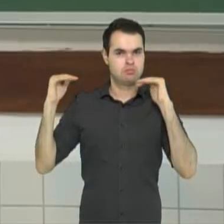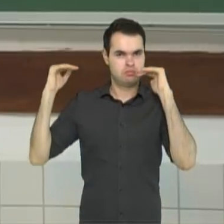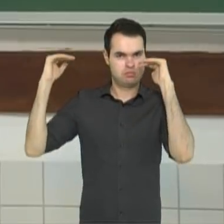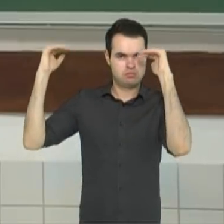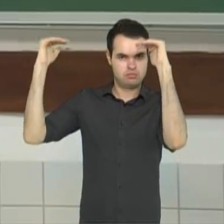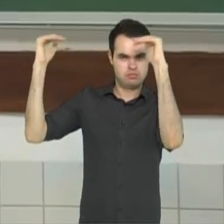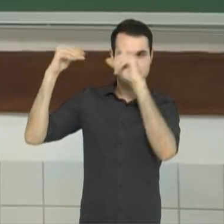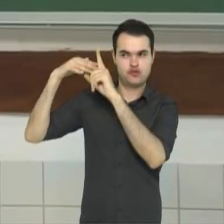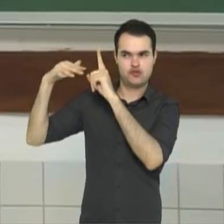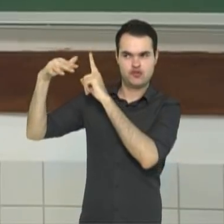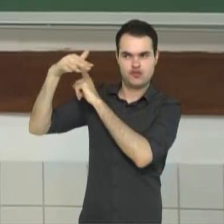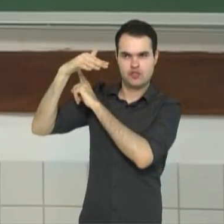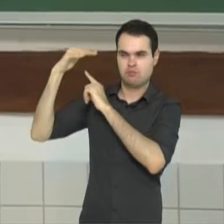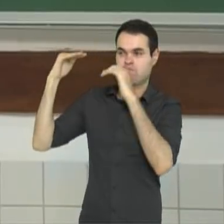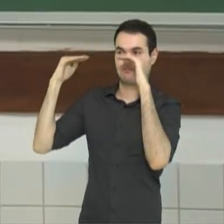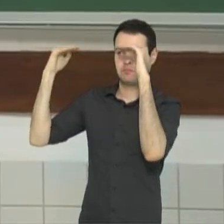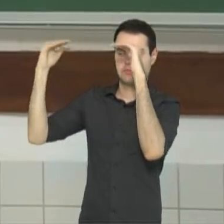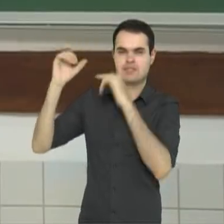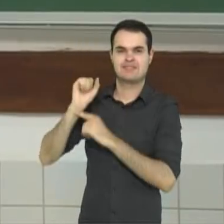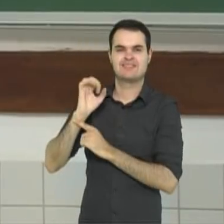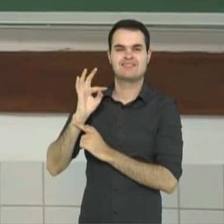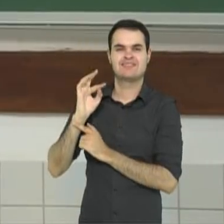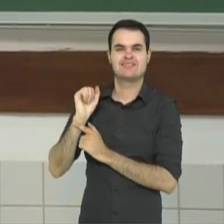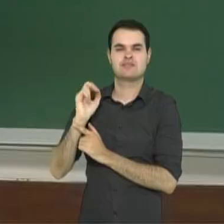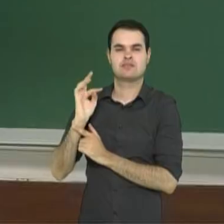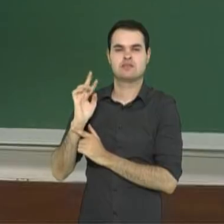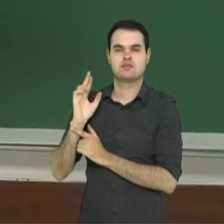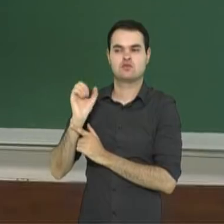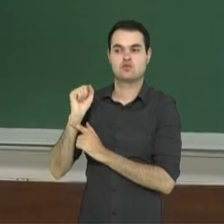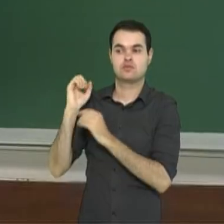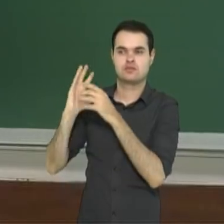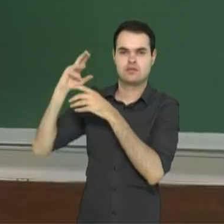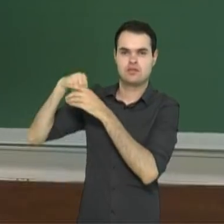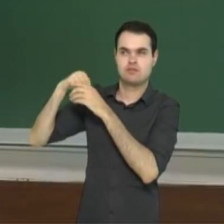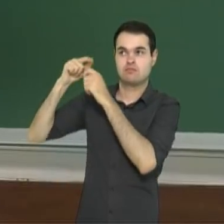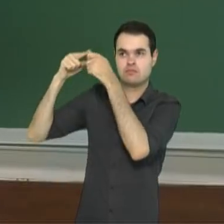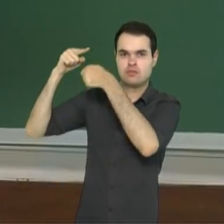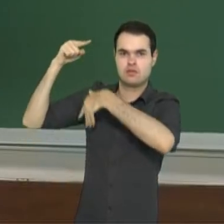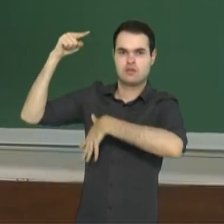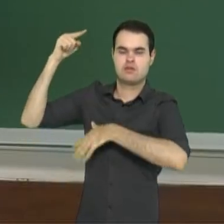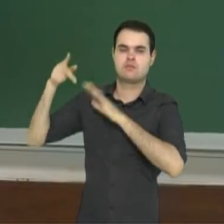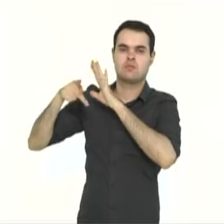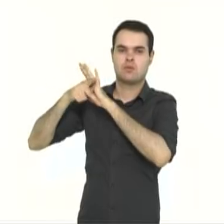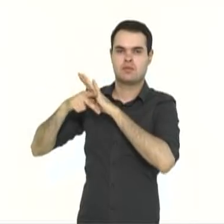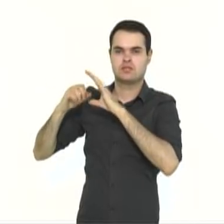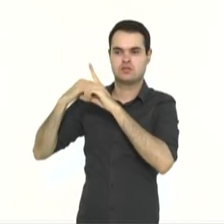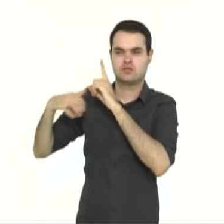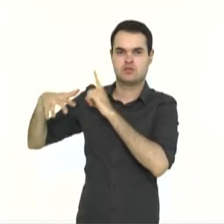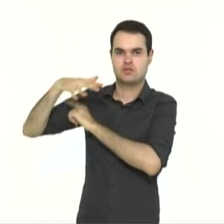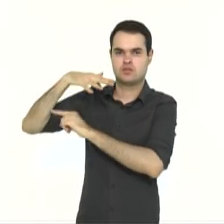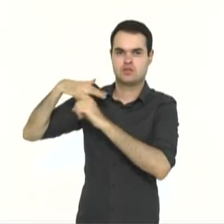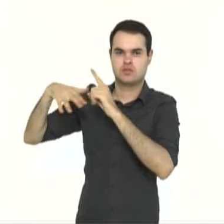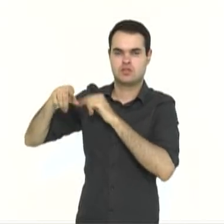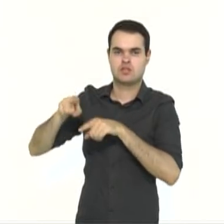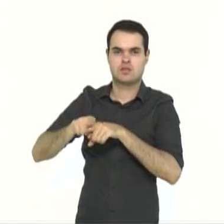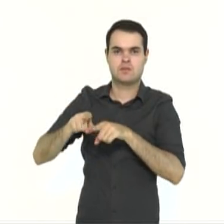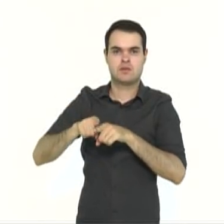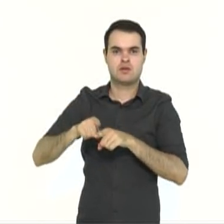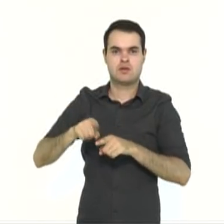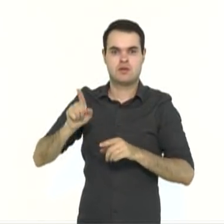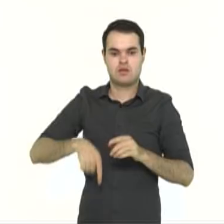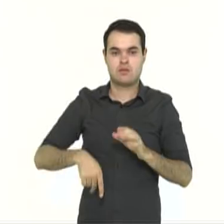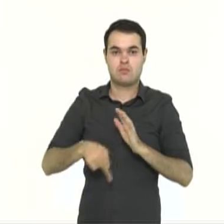alta sociedade, você tinha status dentro da hierarquia da sociedade, né? Isolacionismo, menor presença